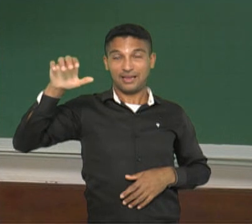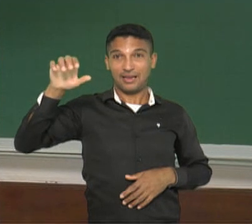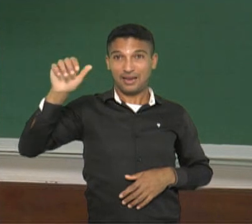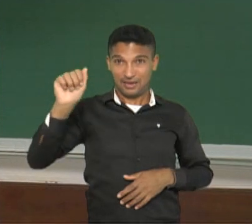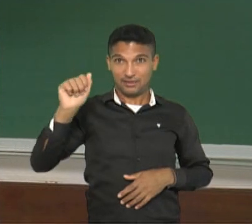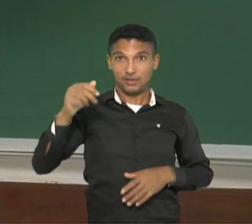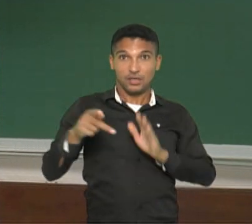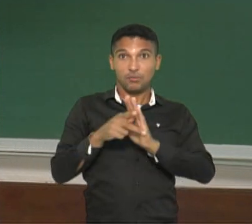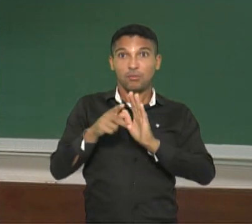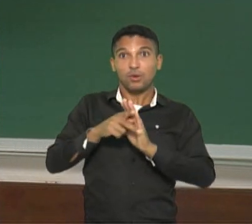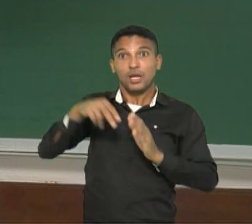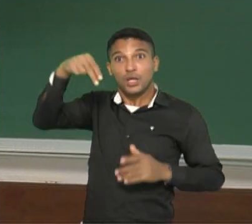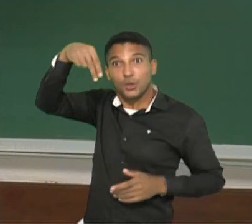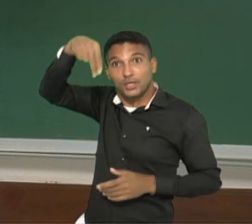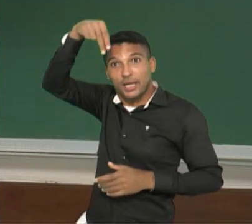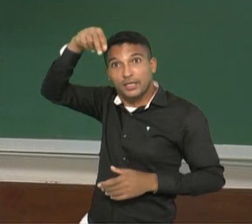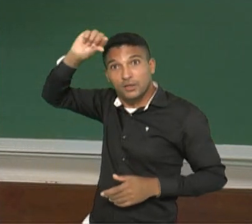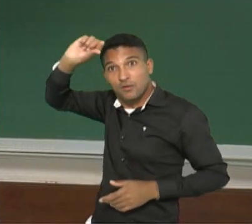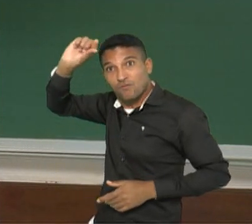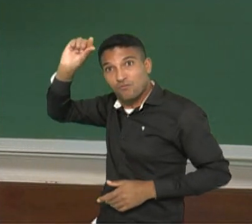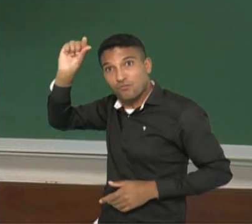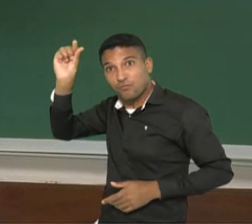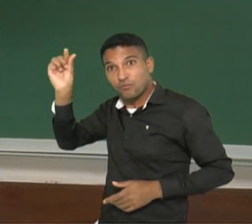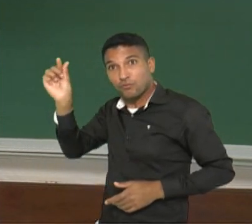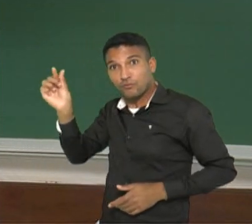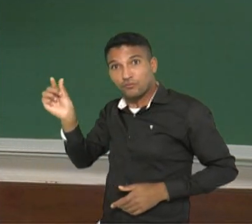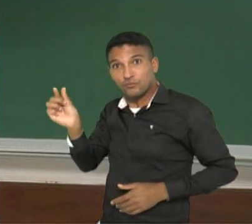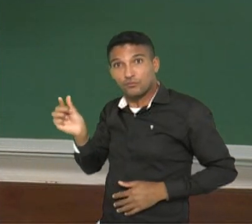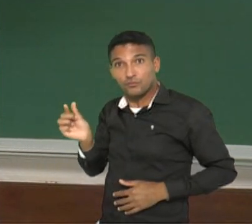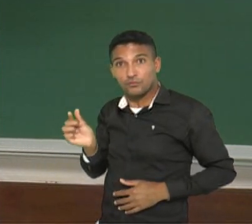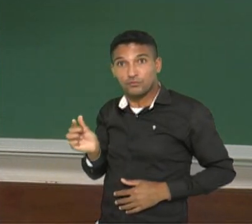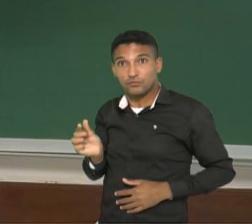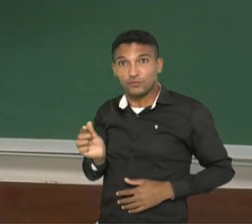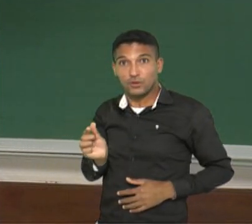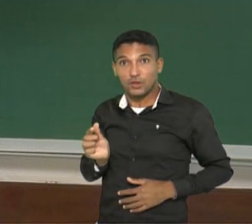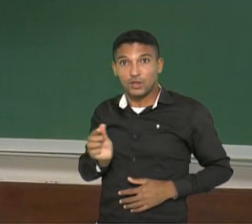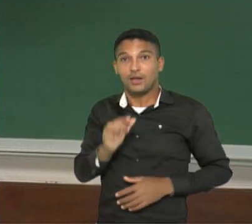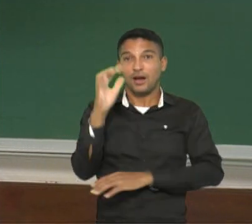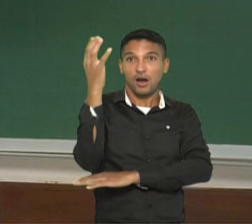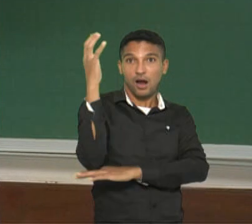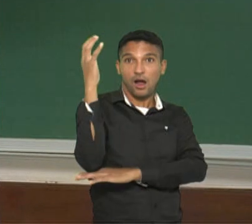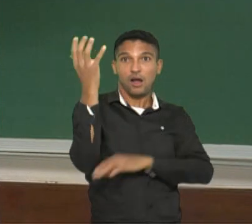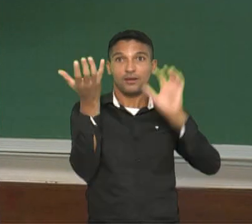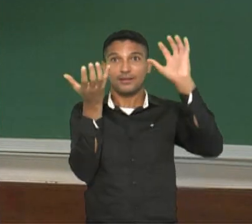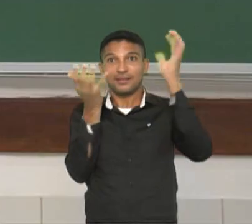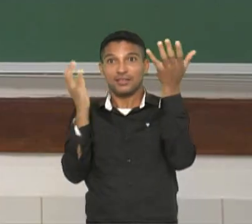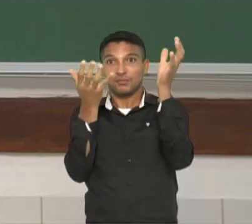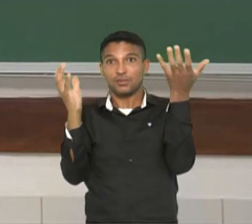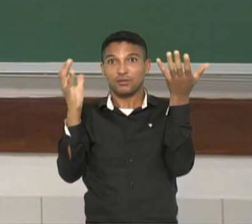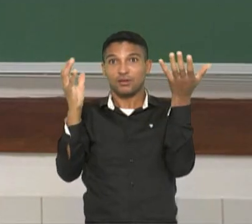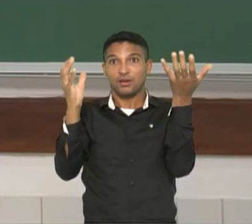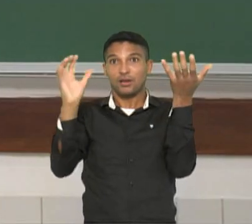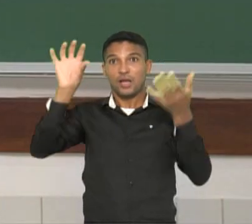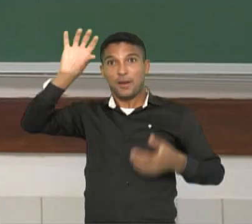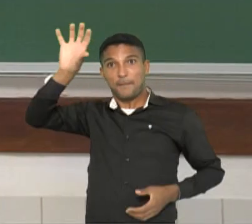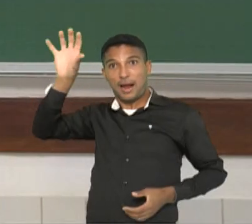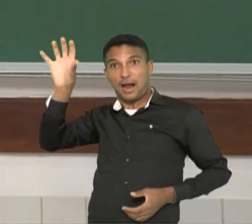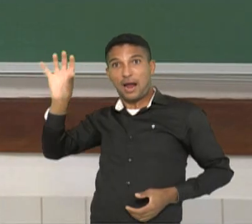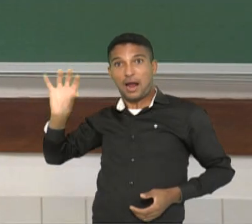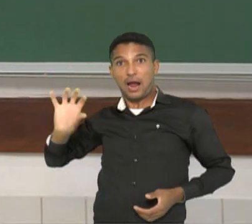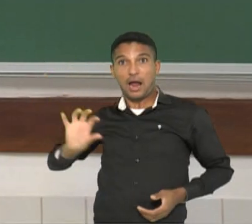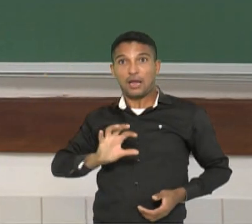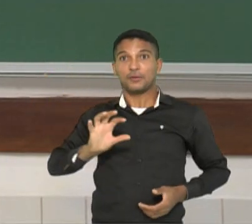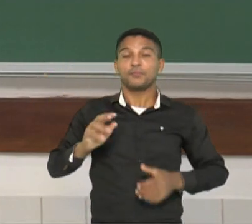ele tem uma grande latitude, ele se estende por áreas de grandes latitudes. Lembrando a você que latitude